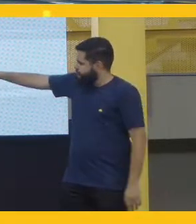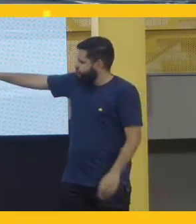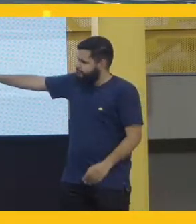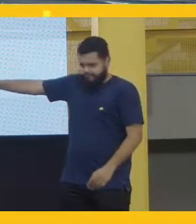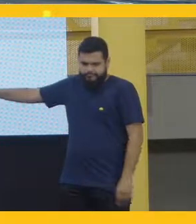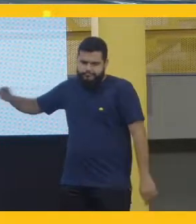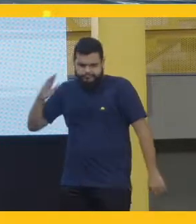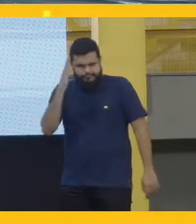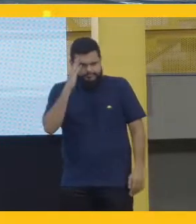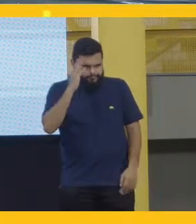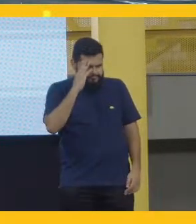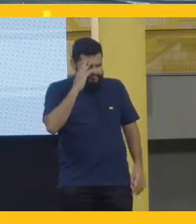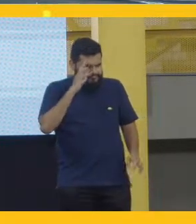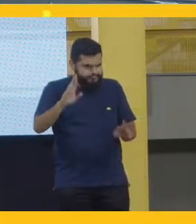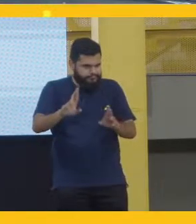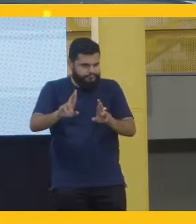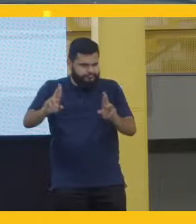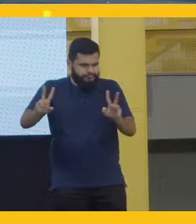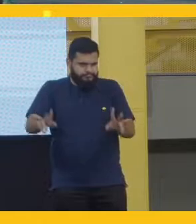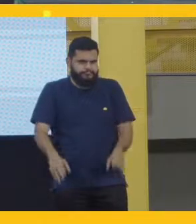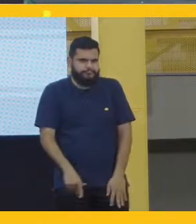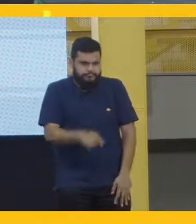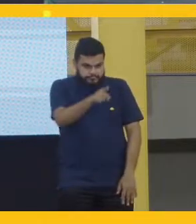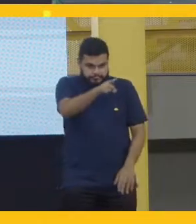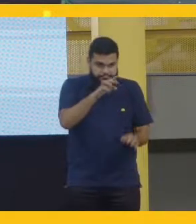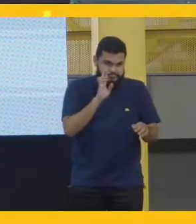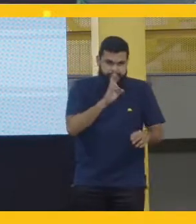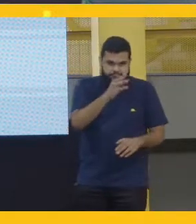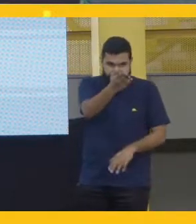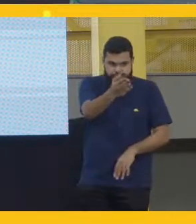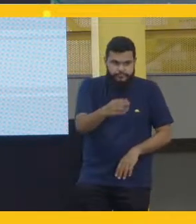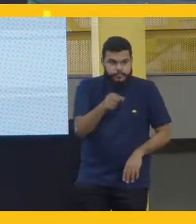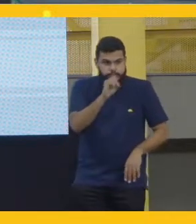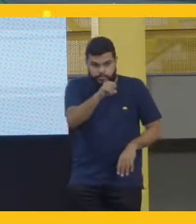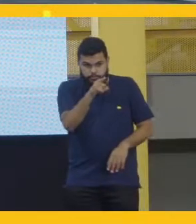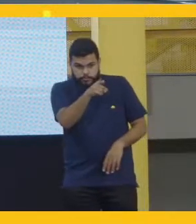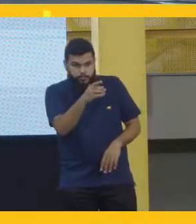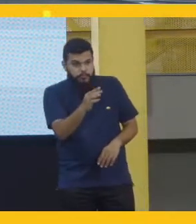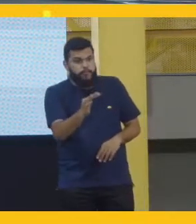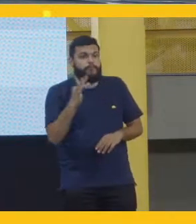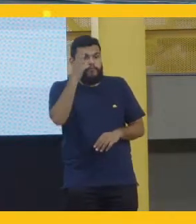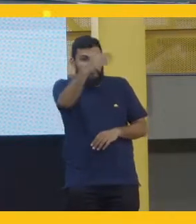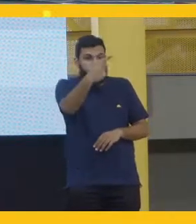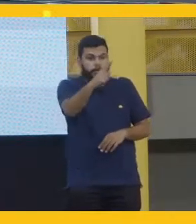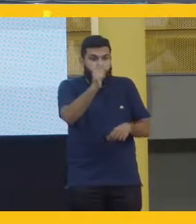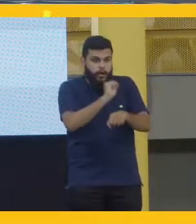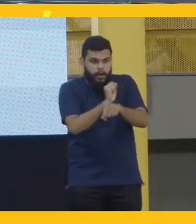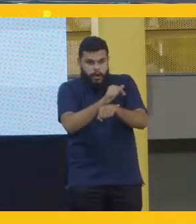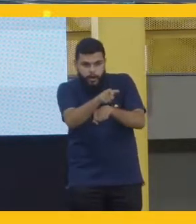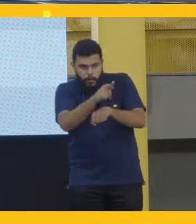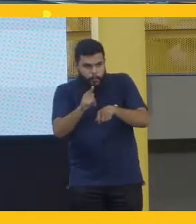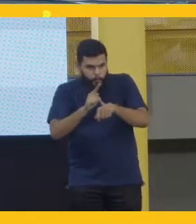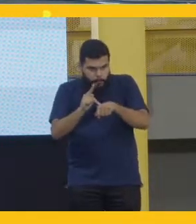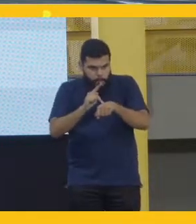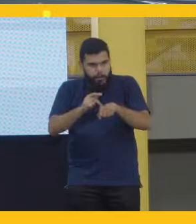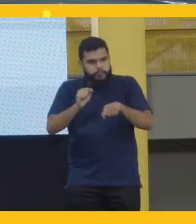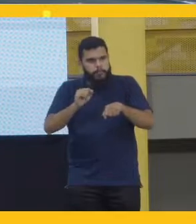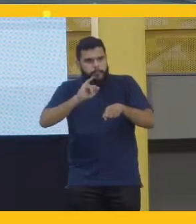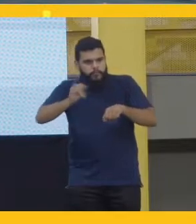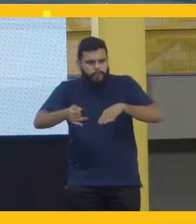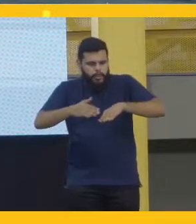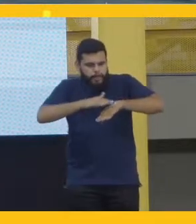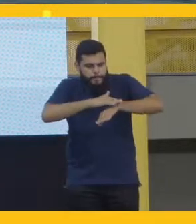famoso brilho. Entendeu a ideia? Então, no dia que você quiser deixar a tinta do seu carro preto fosca, pegue uma lixa e passe